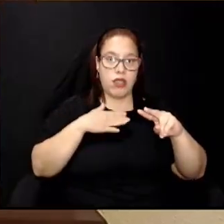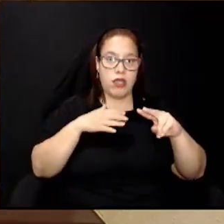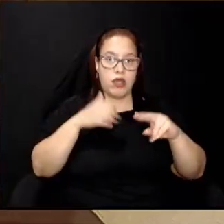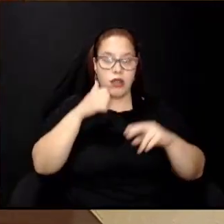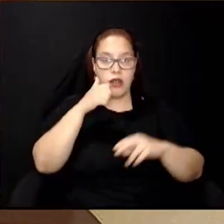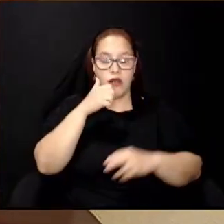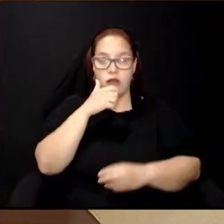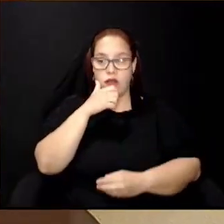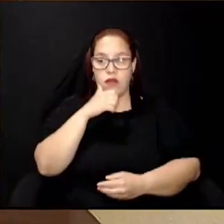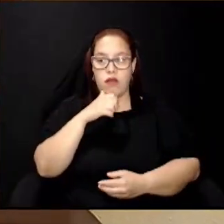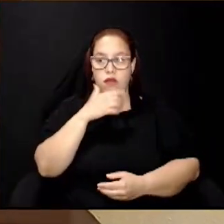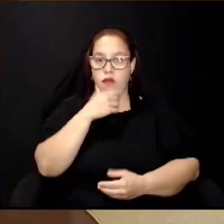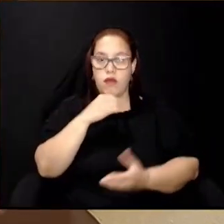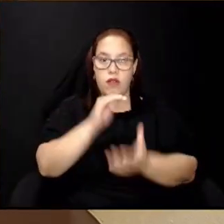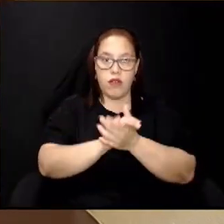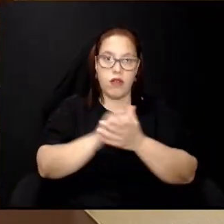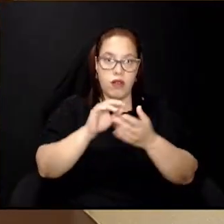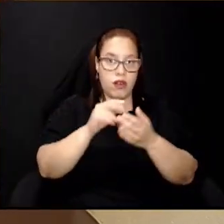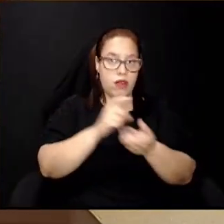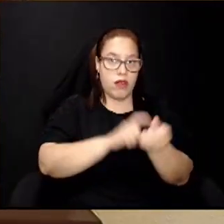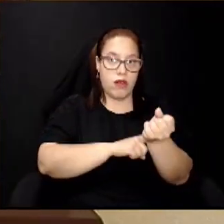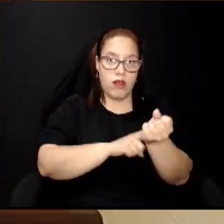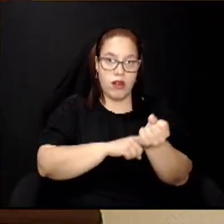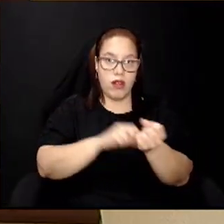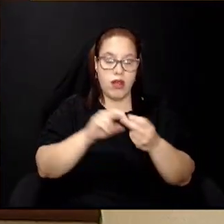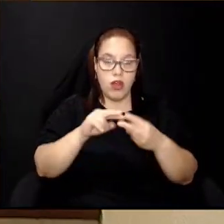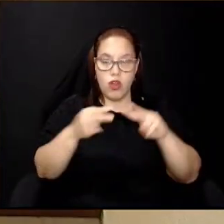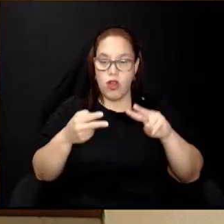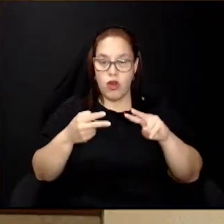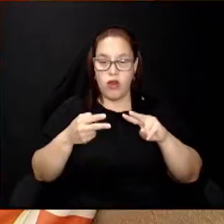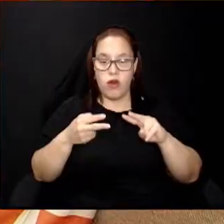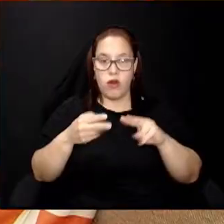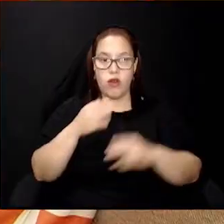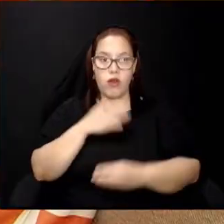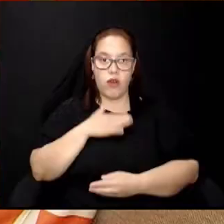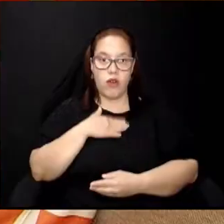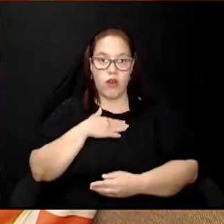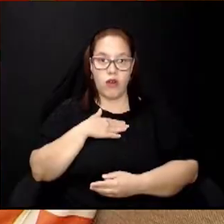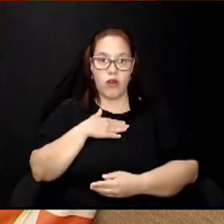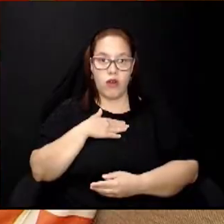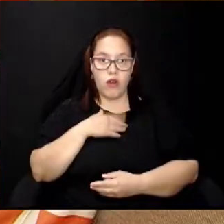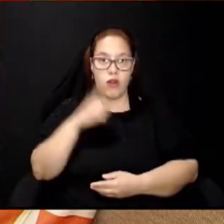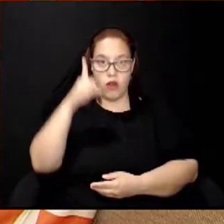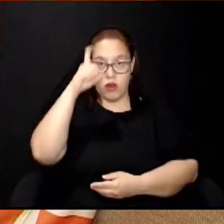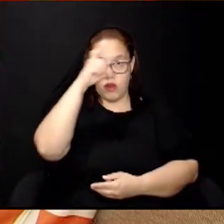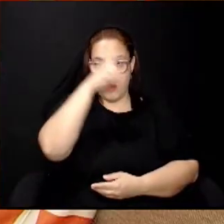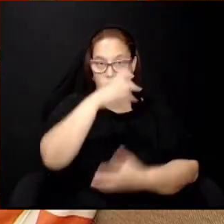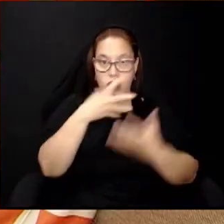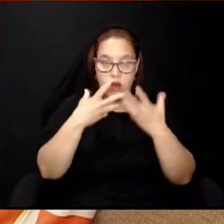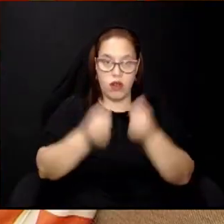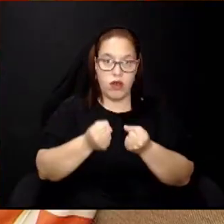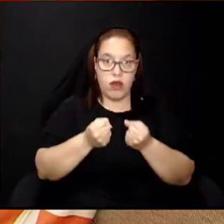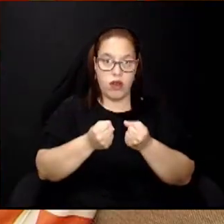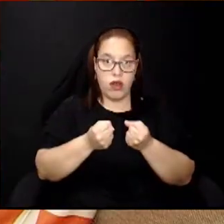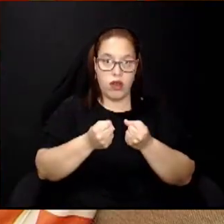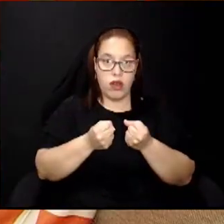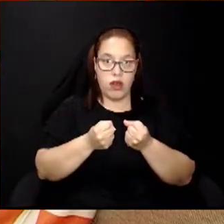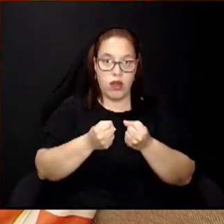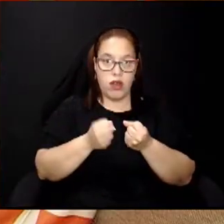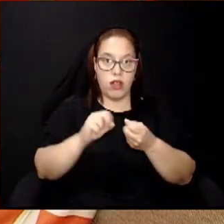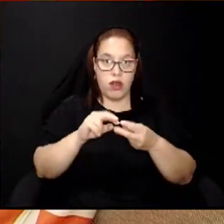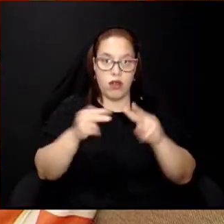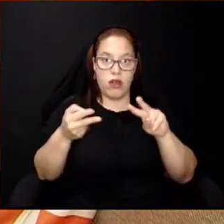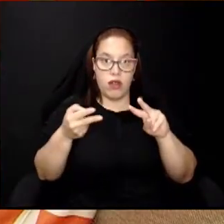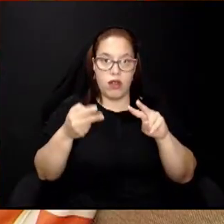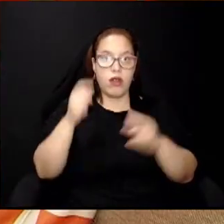incompatibilidade de sanguínea, nada disso, né? Então o meu organismo tinha uma dificuldade de aceitar essa carga genética